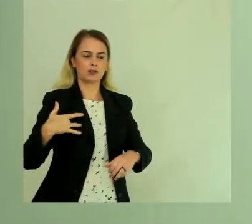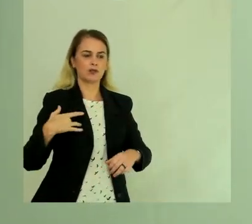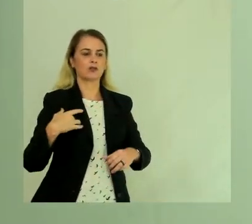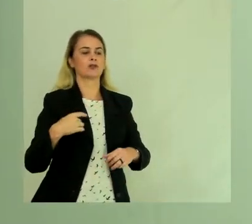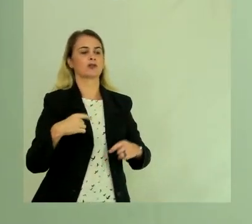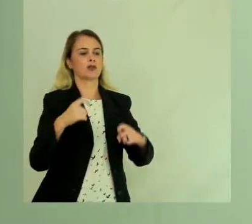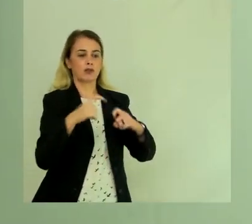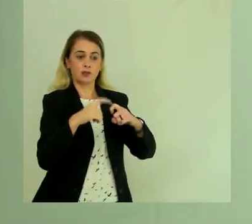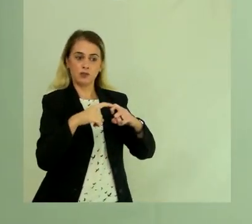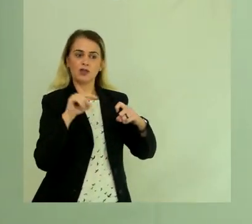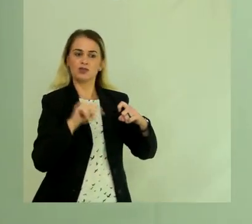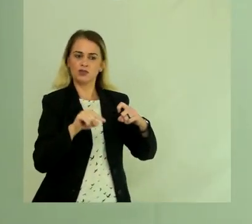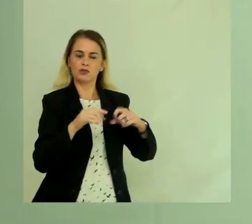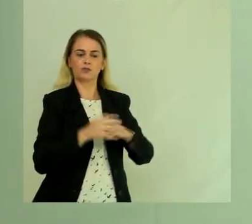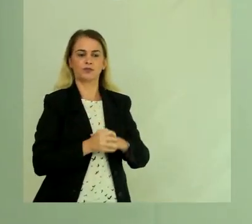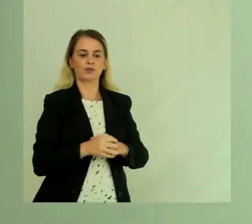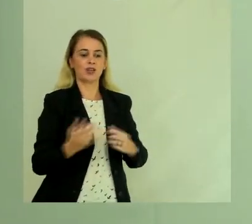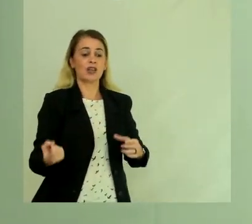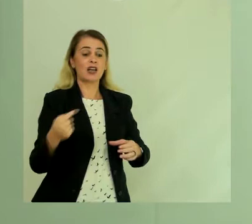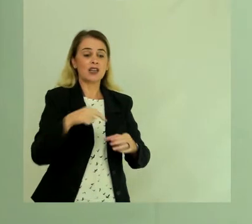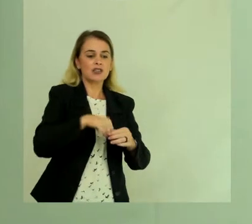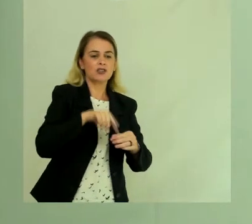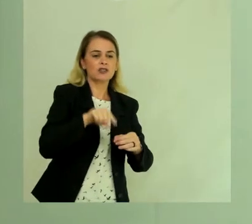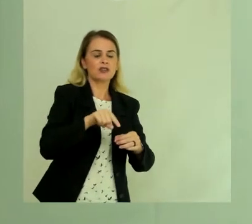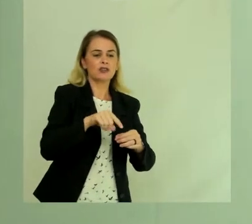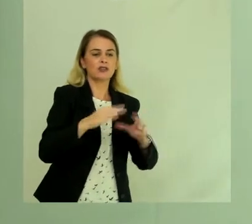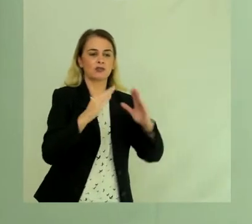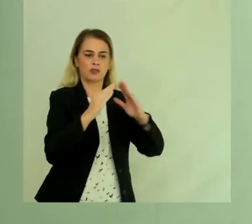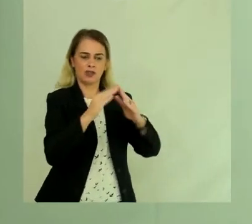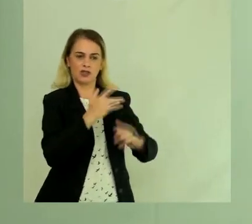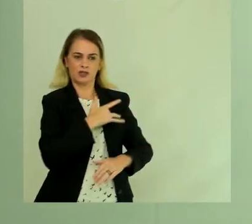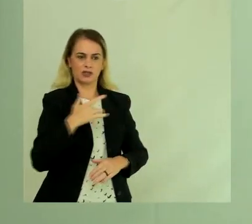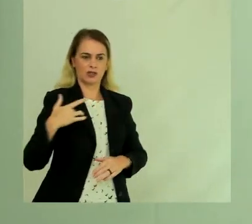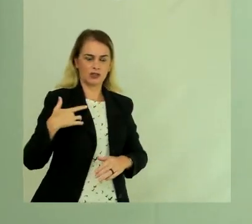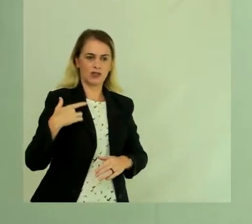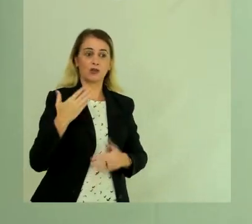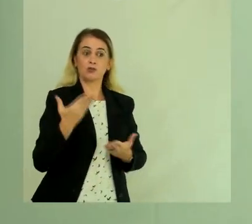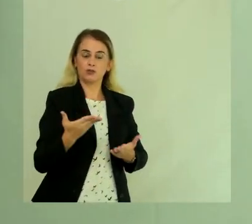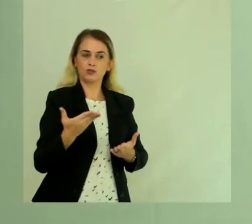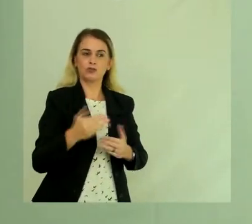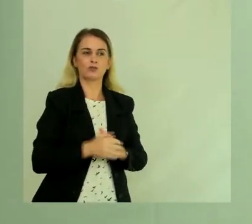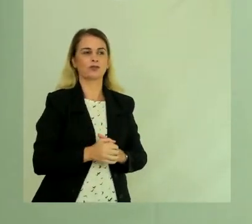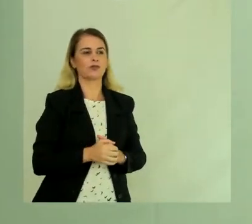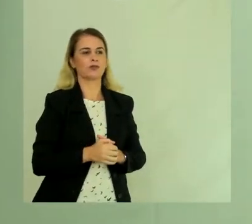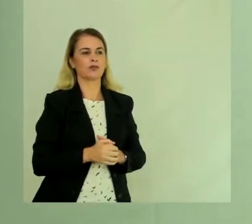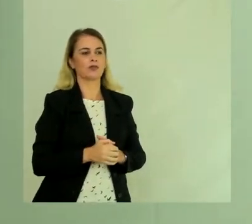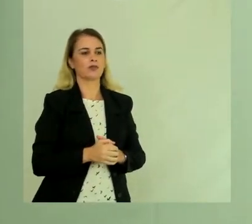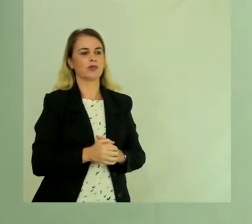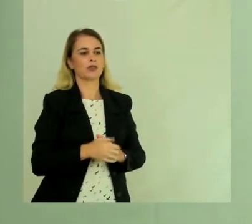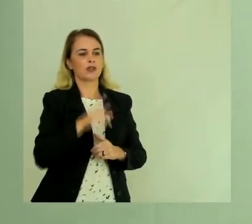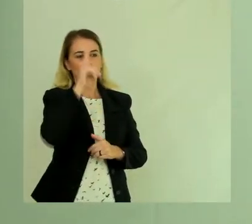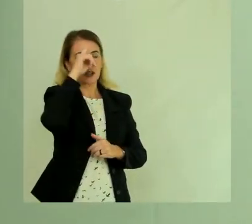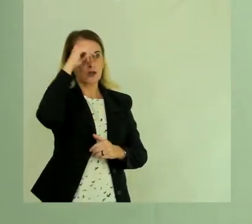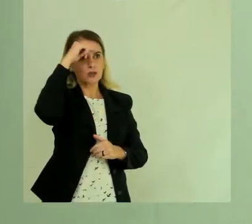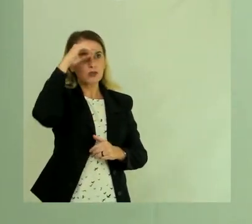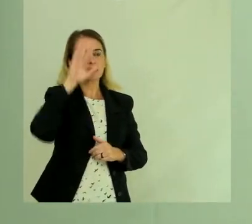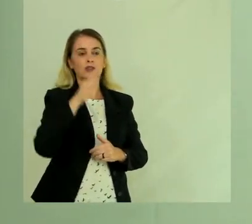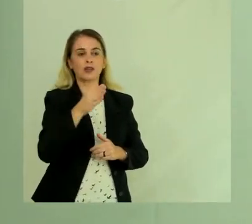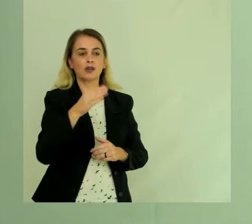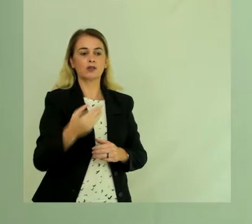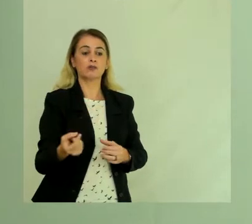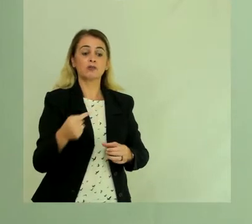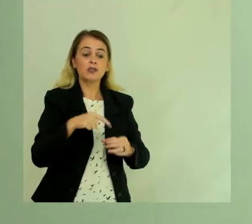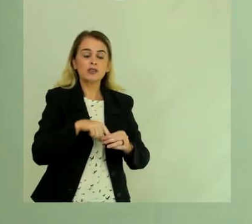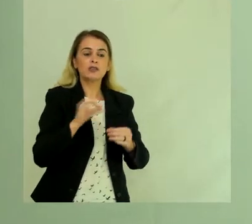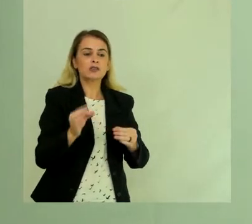das vezes chega num posto de saúde, numa policlínica, mesmo até no hospital para ser atendido,